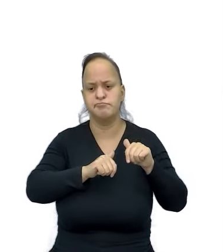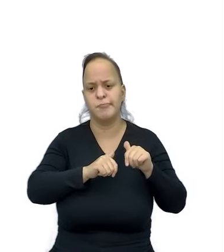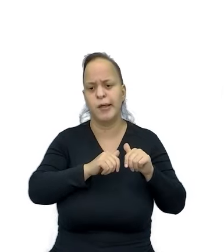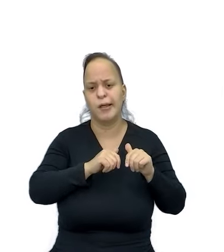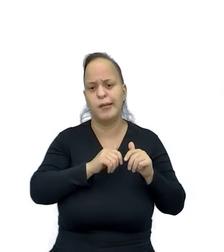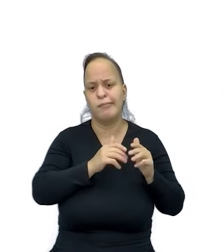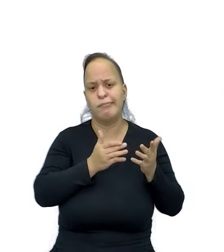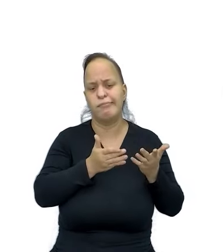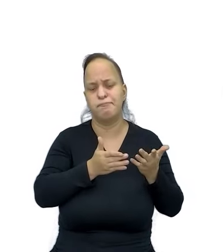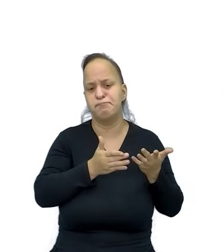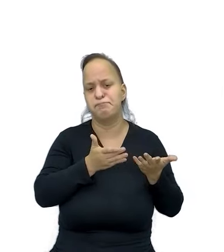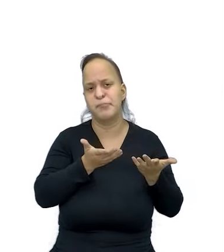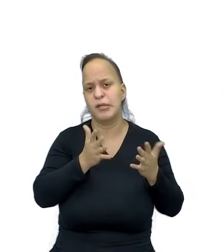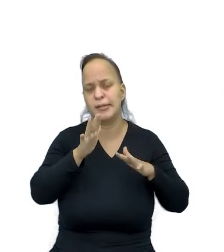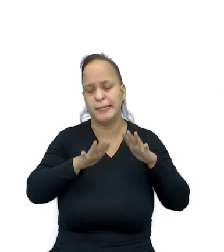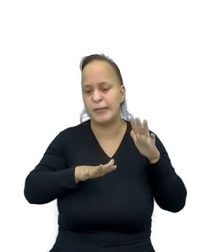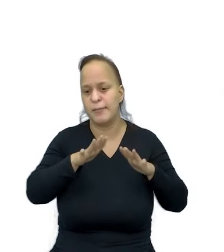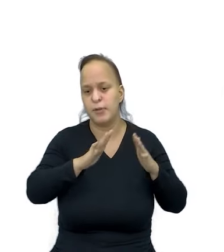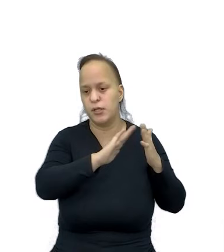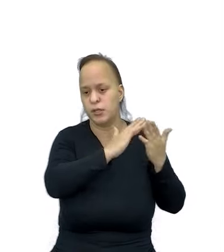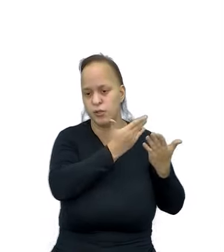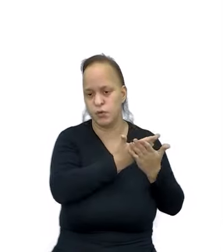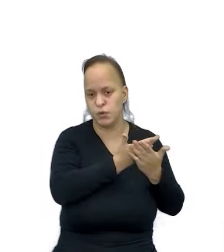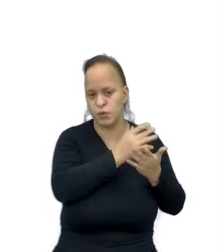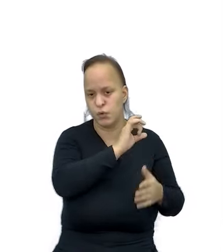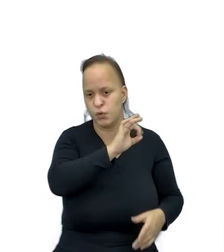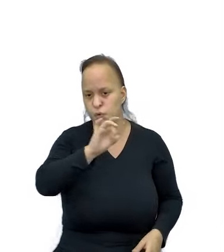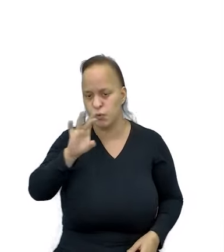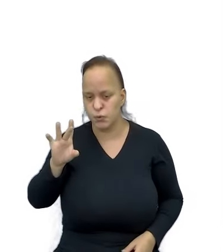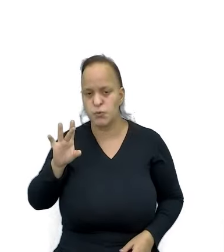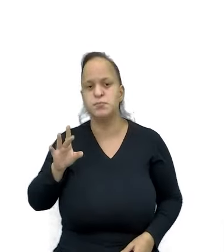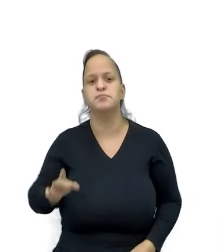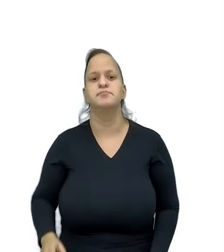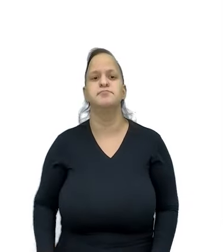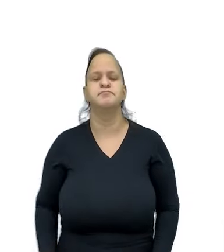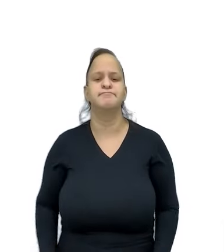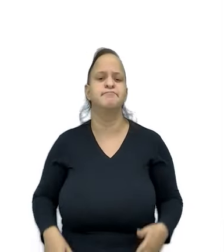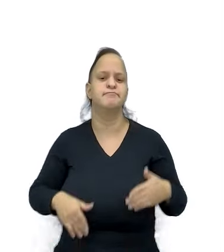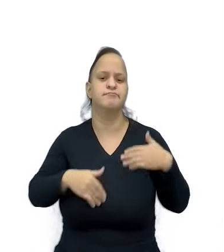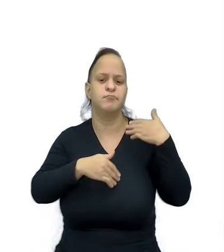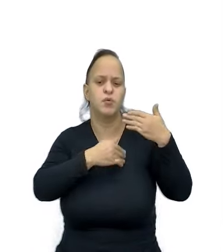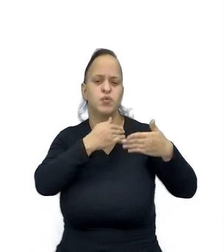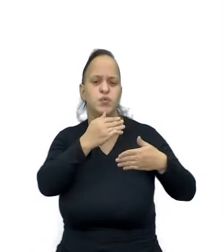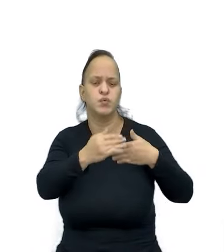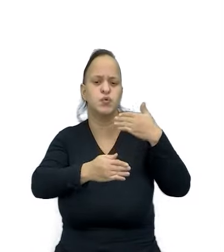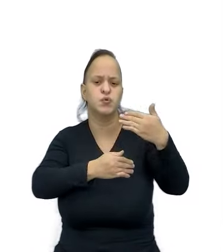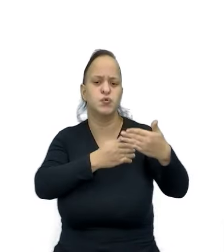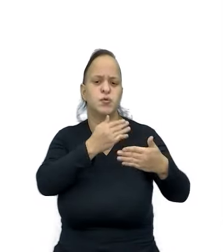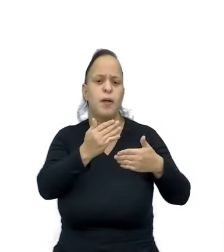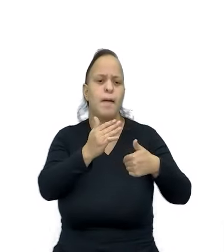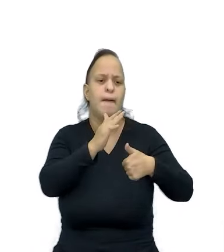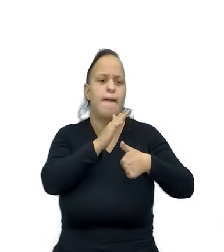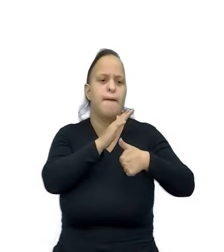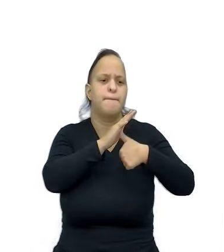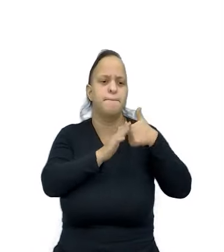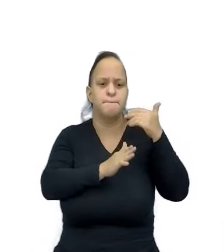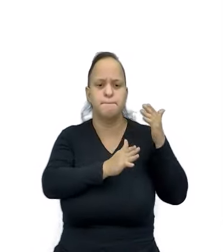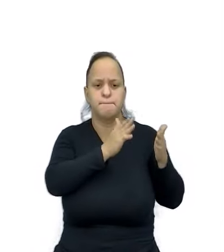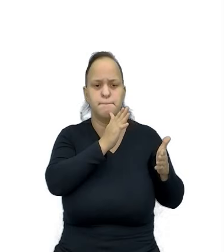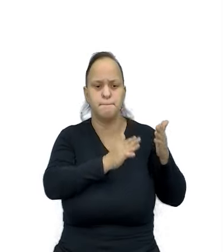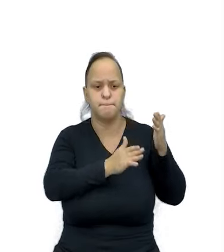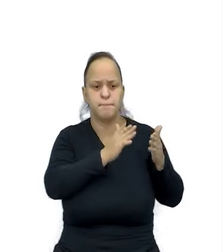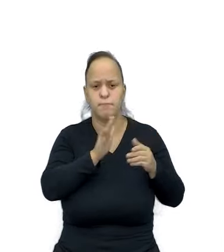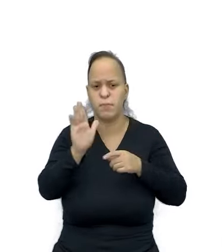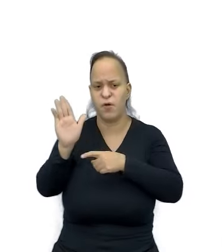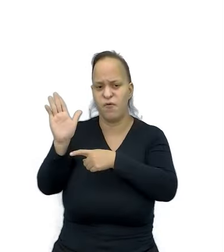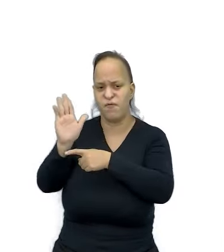também, tá bom? Bom, a gente vai para o desdobramento aí da KPC, tá? Primeiro momento, né, que vai ser após assistir aos vídeos de formação,